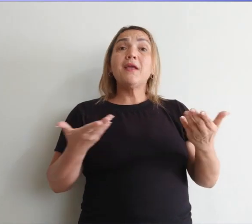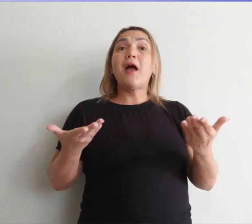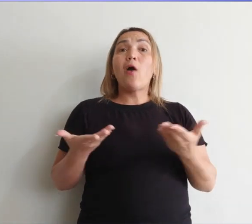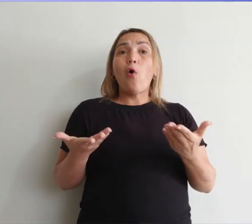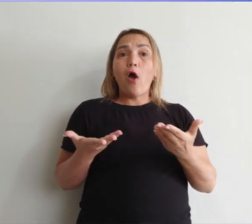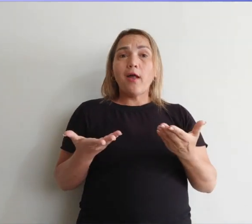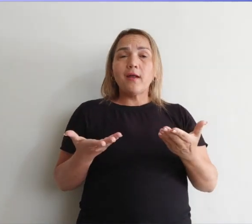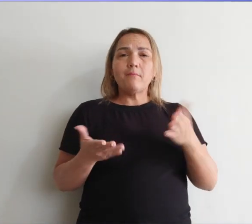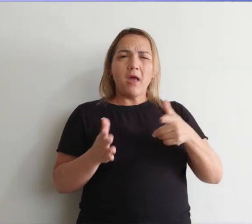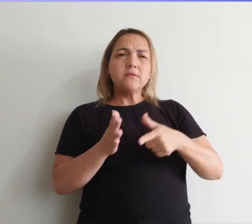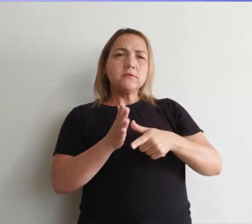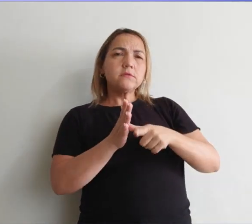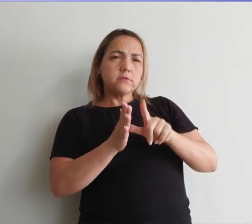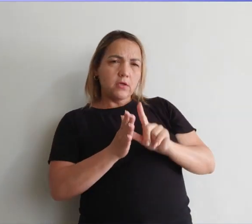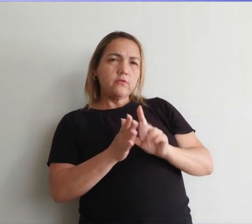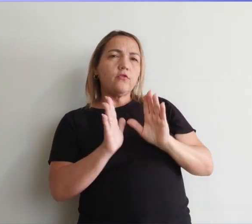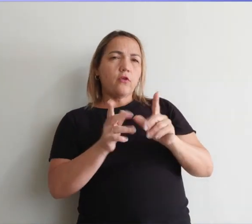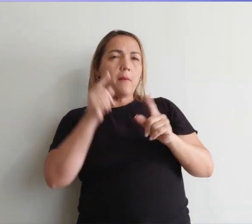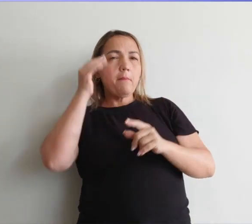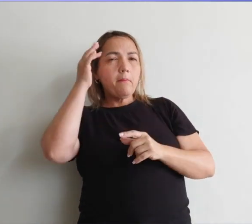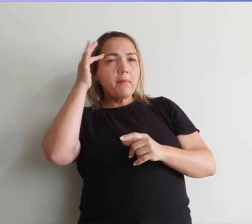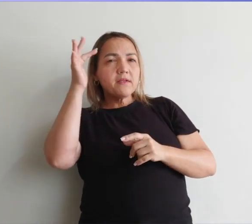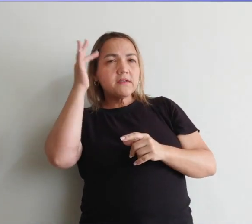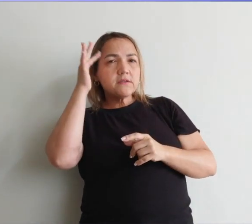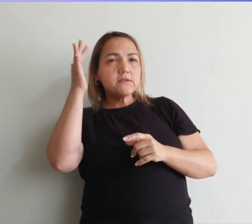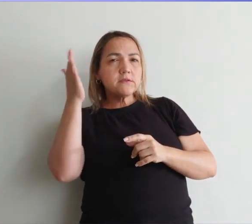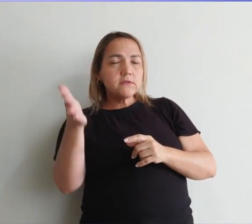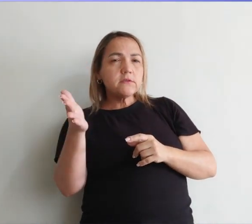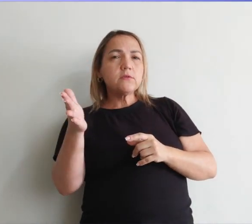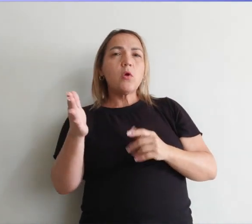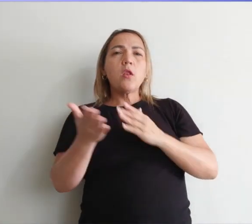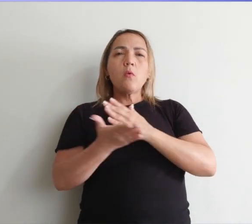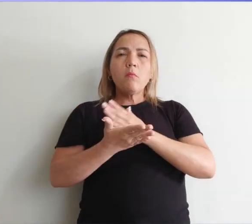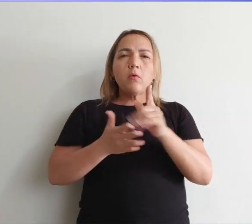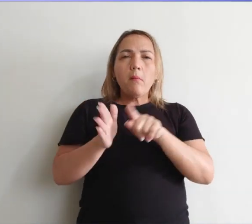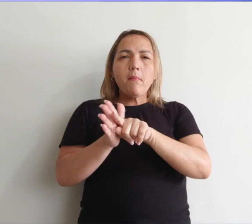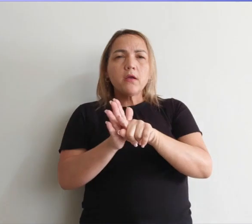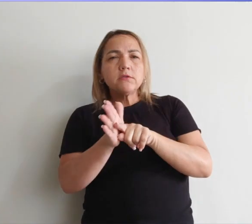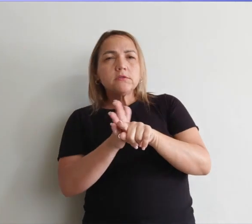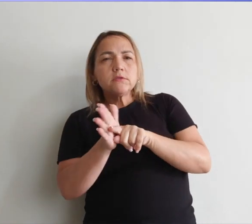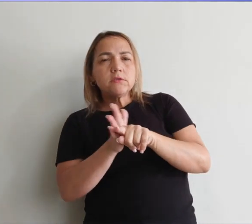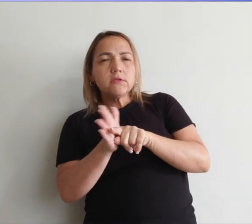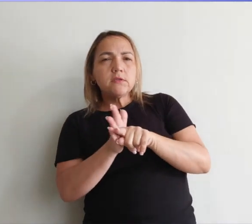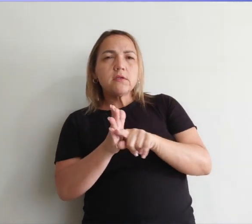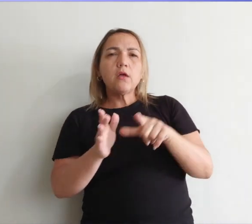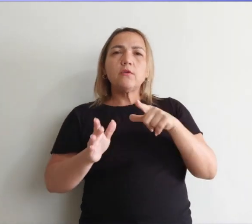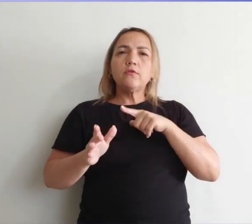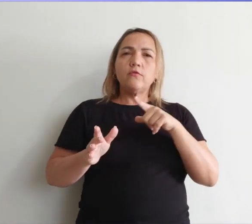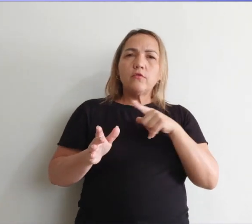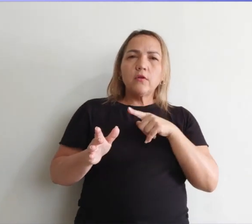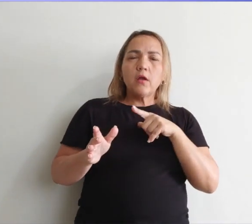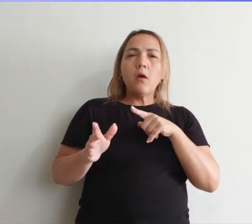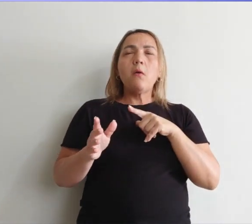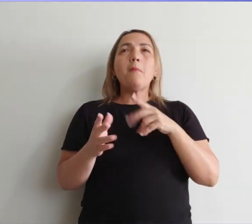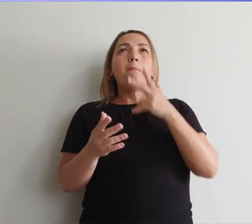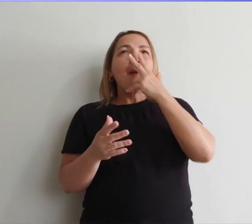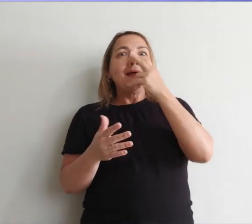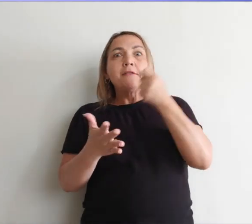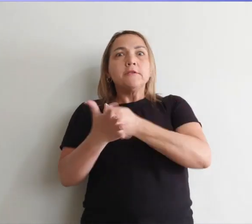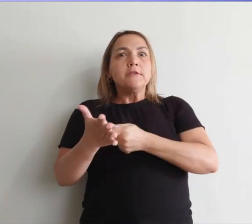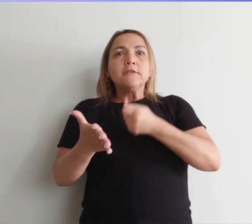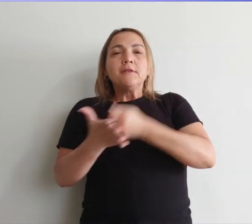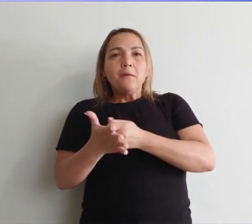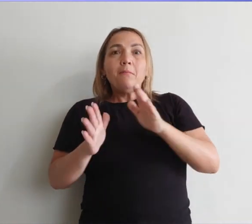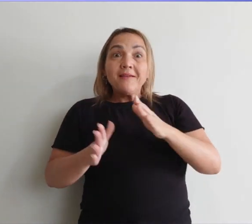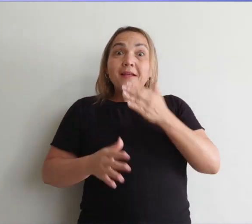Mais um pouco antes, no meu laboratório, na iniciação científica, então tinha uma pressão saudável, digamos